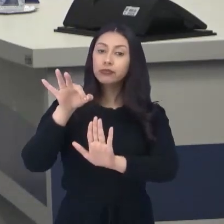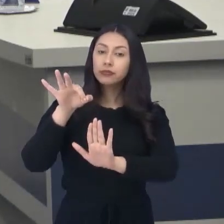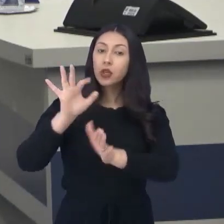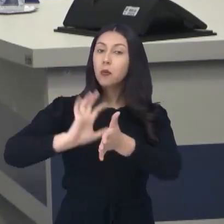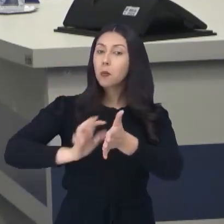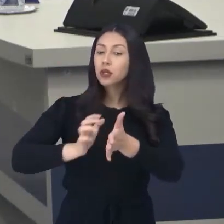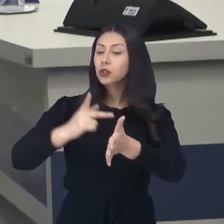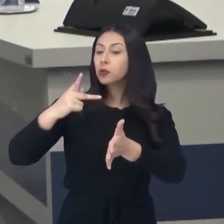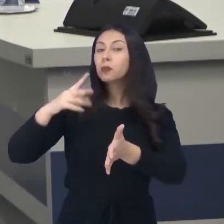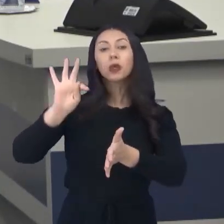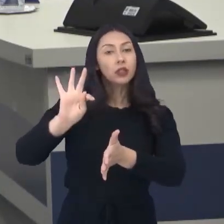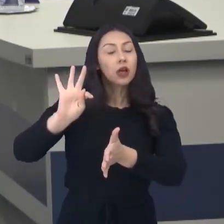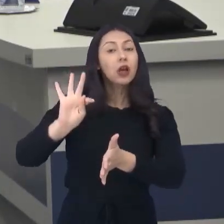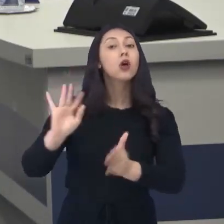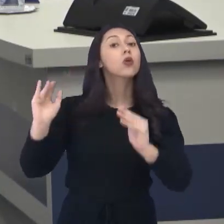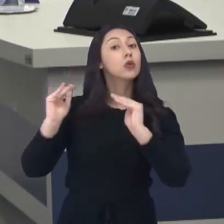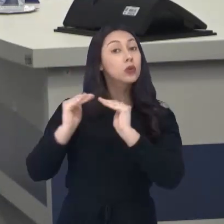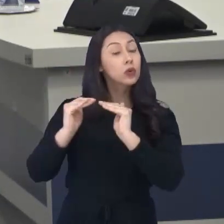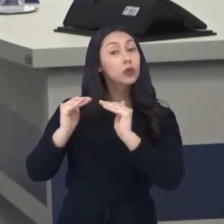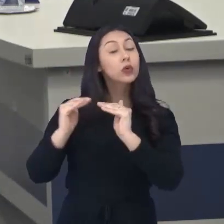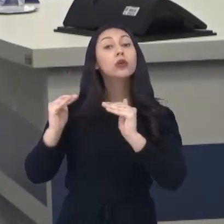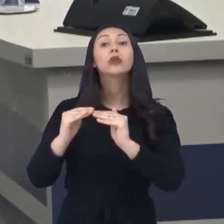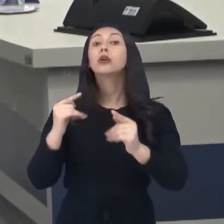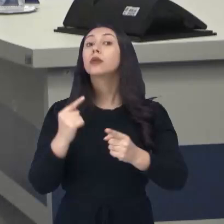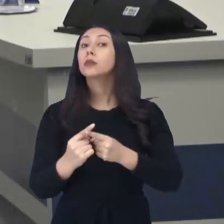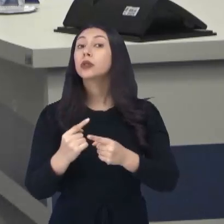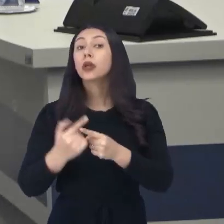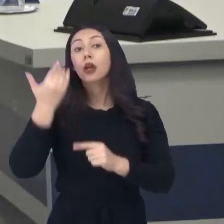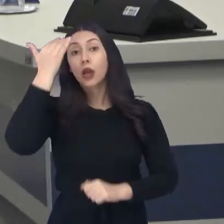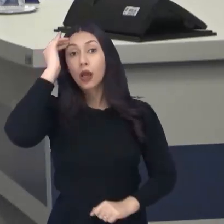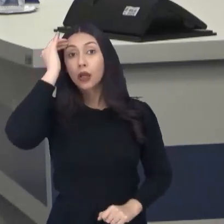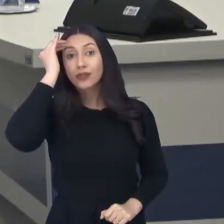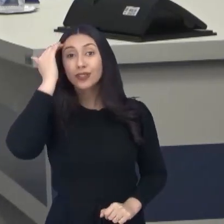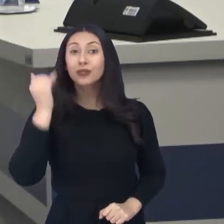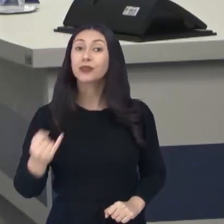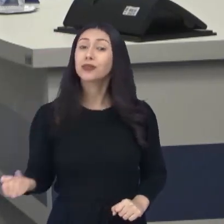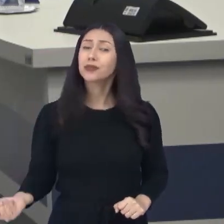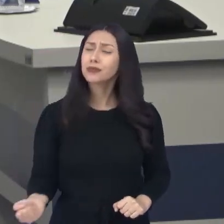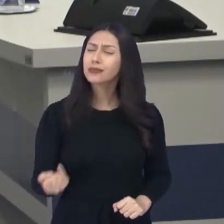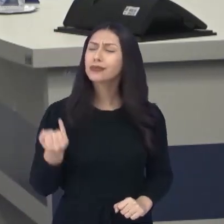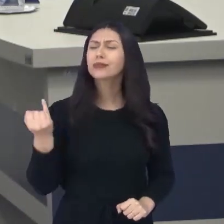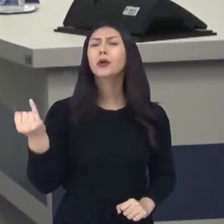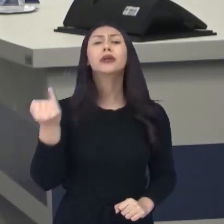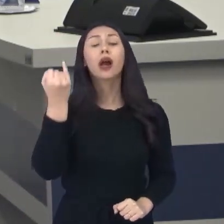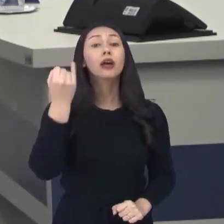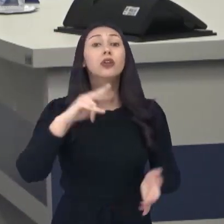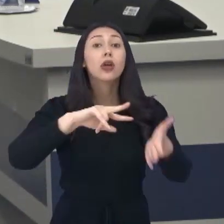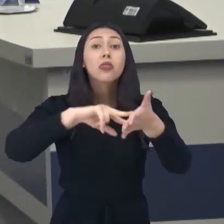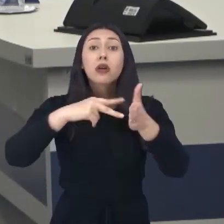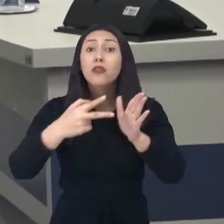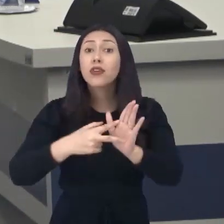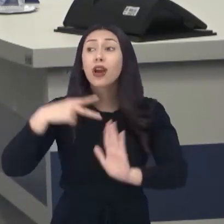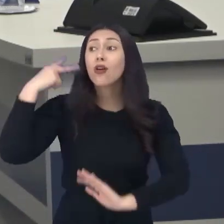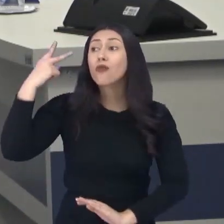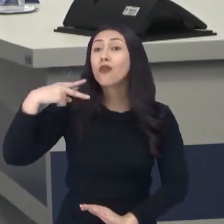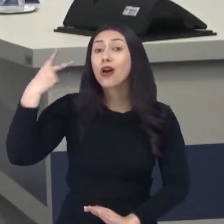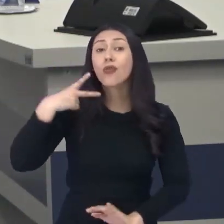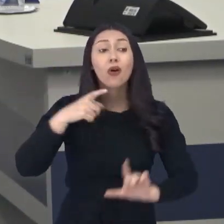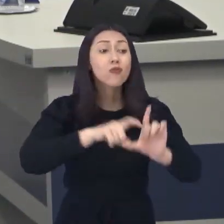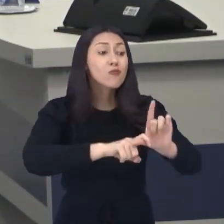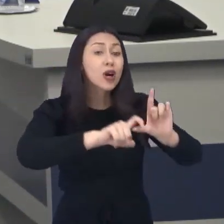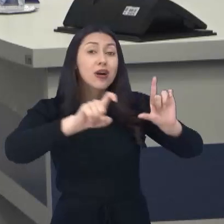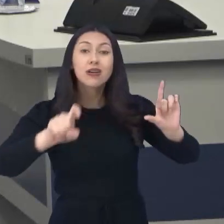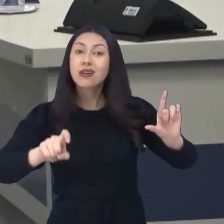do PT, do Partido dos Trabalhadores, por entender que é importante, é a autonomia dos vereadores,